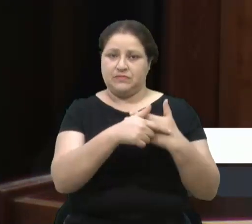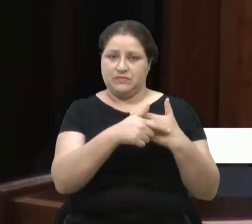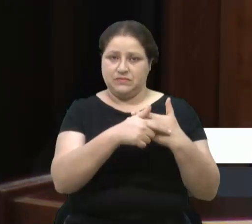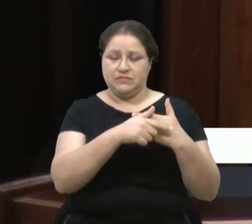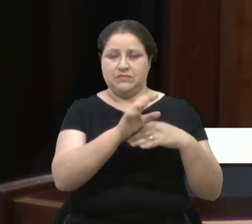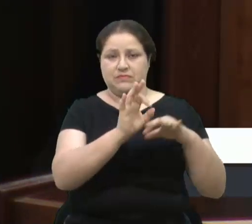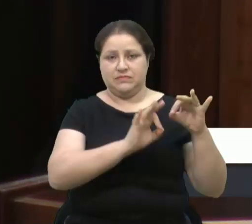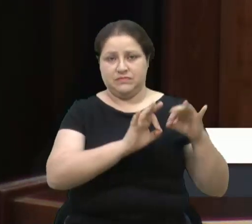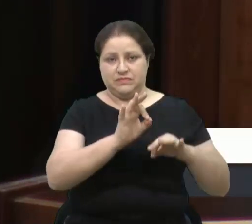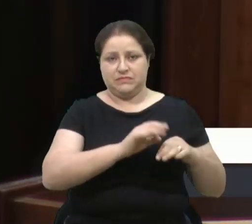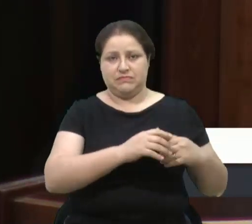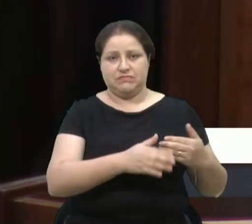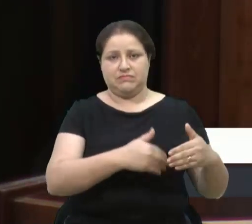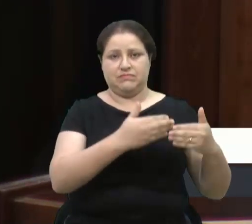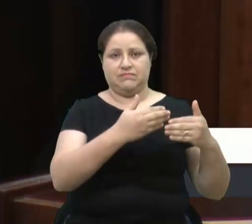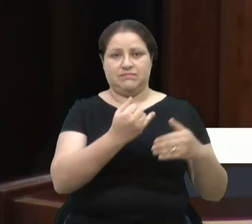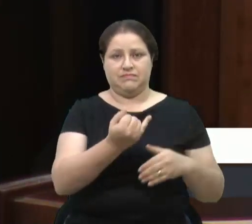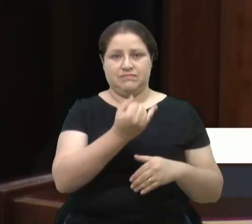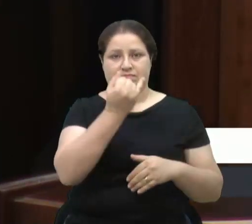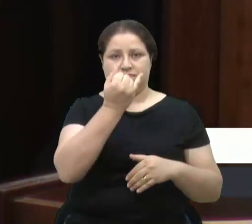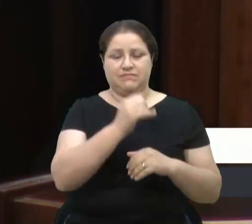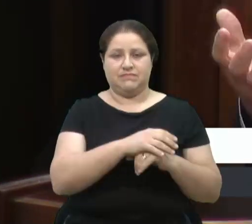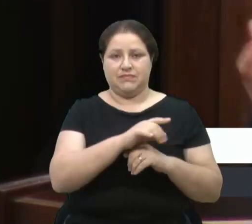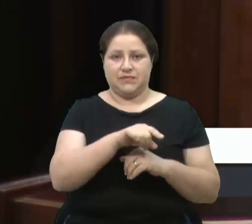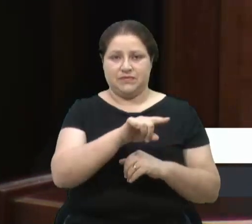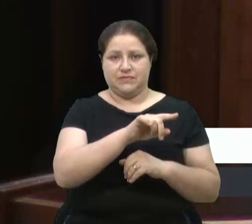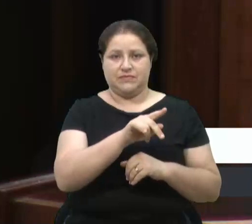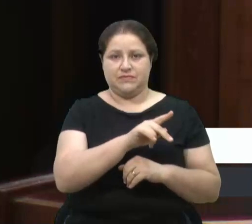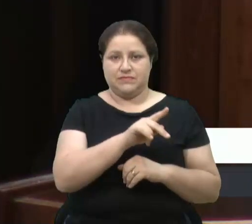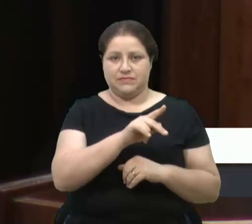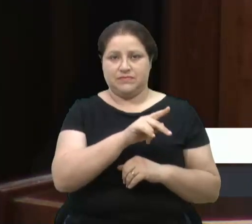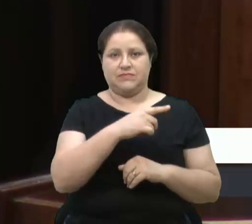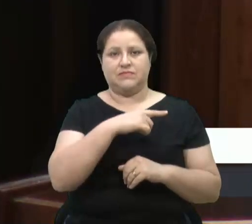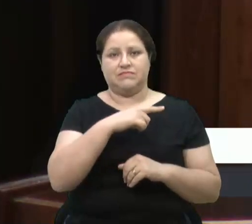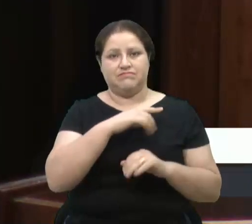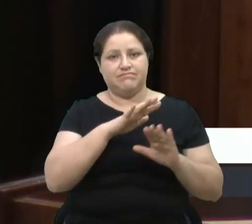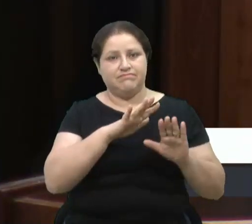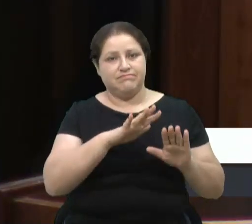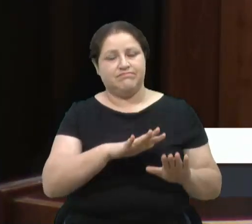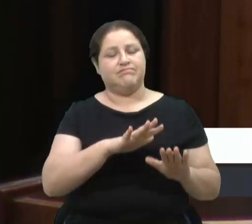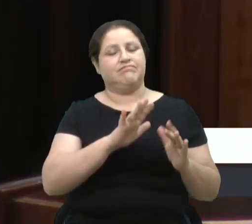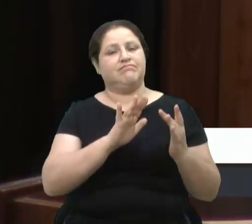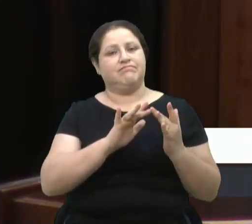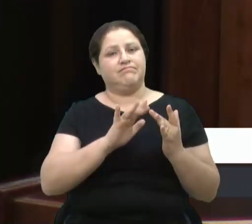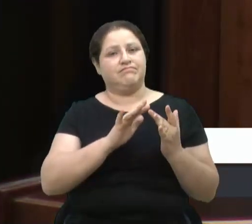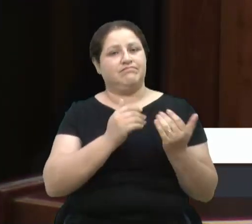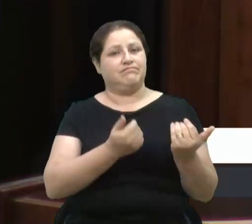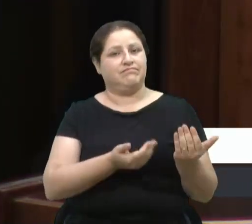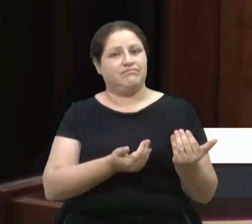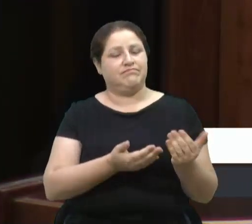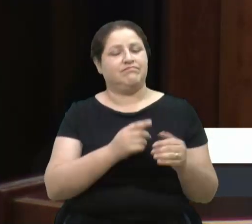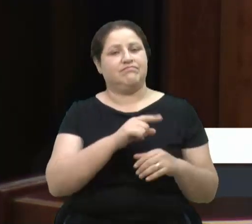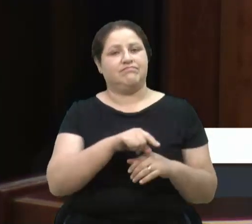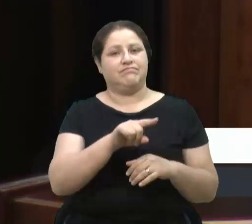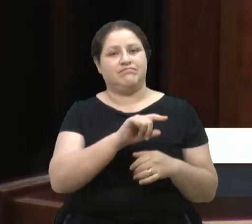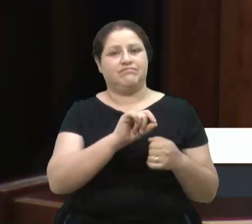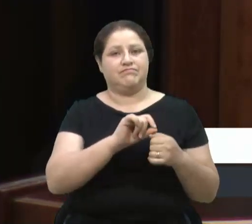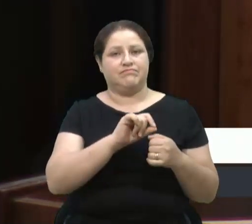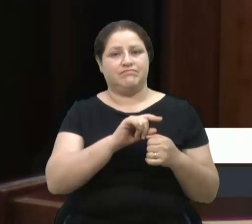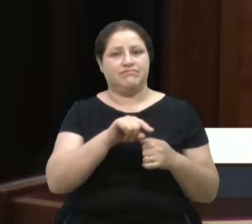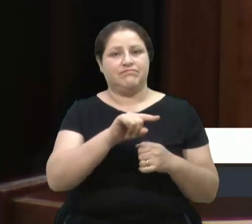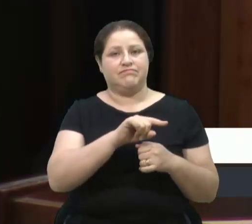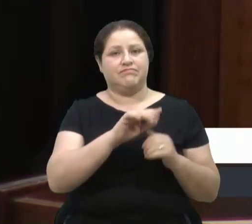nesse processo é fundamental só vocês que ficam com esses jovens que fazem com que eles